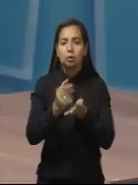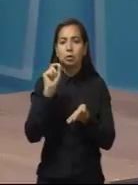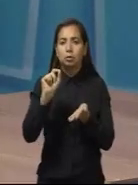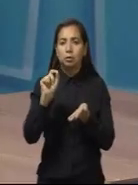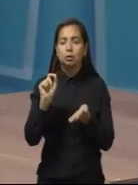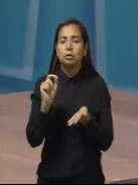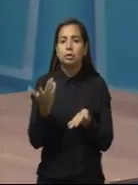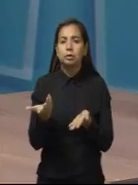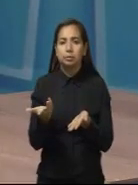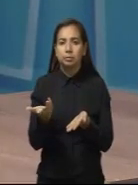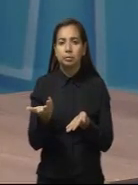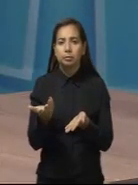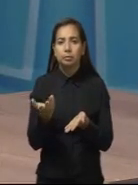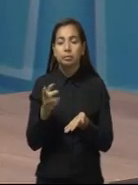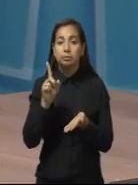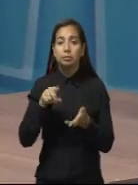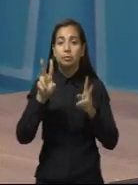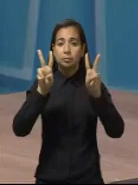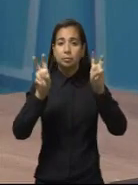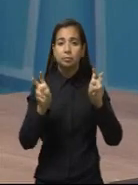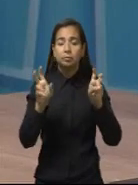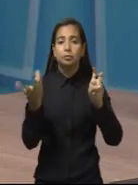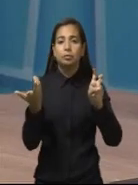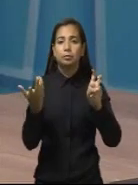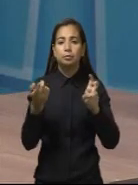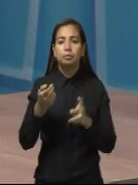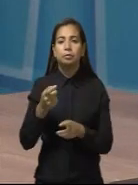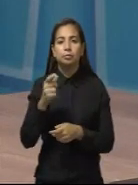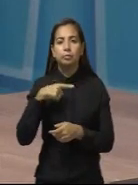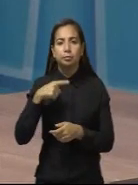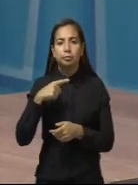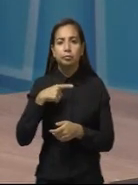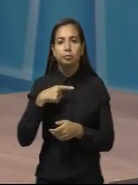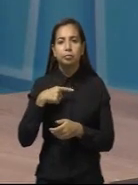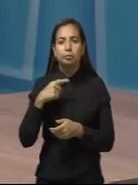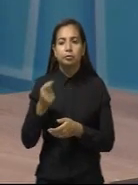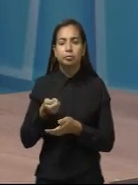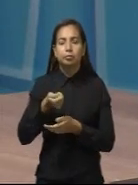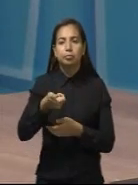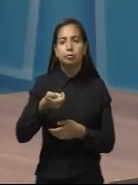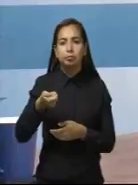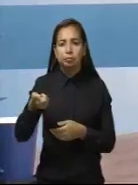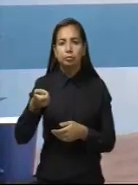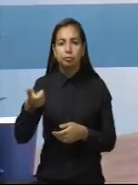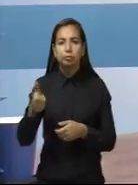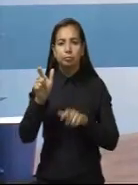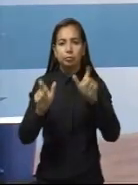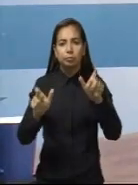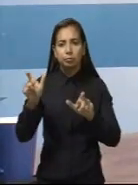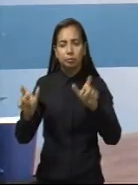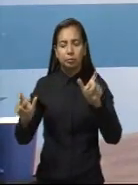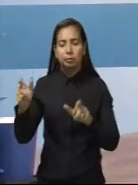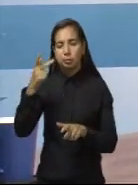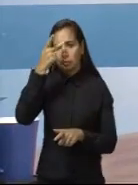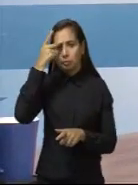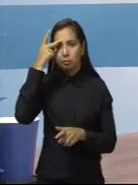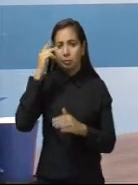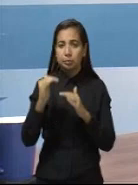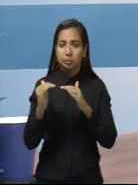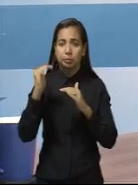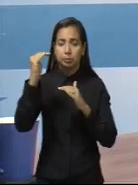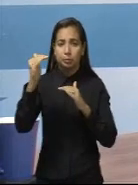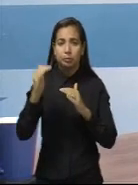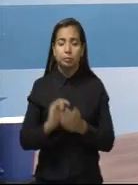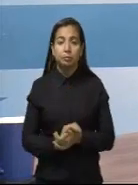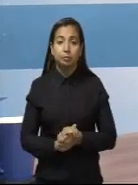fortemente, que foi com relação ao auxílio moradia para os integrantes da magistratura.